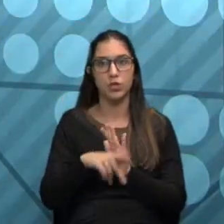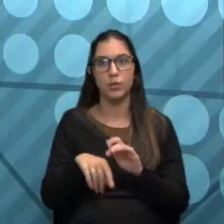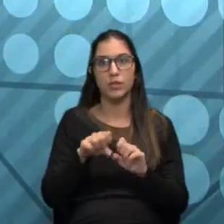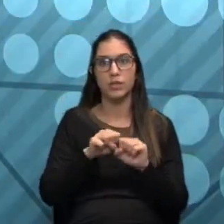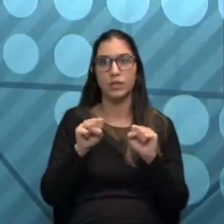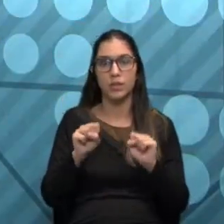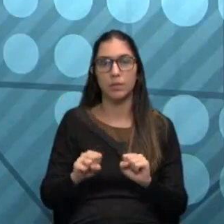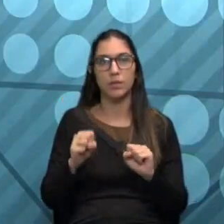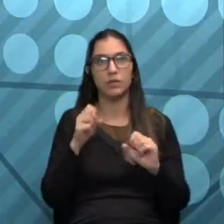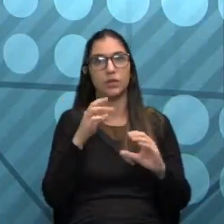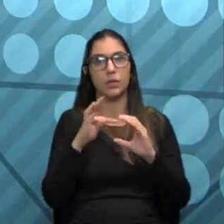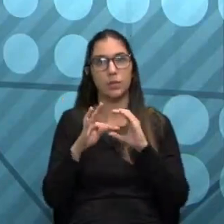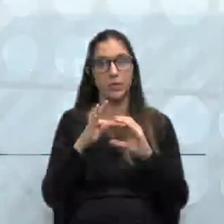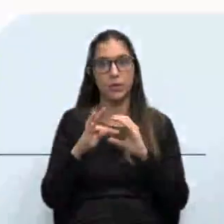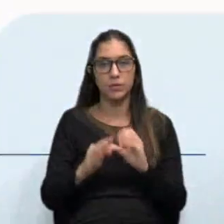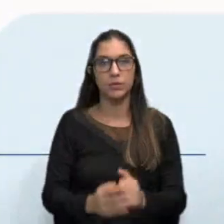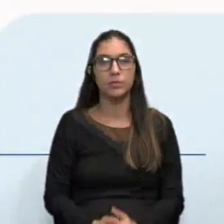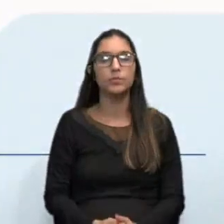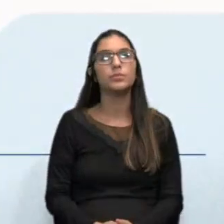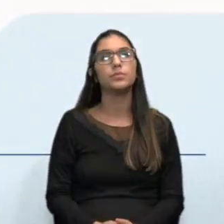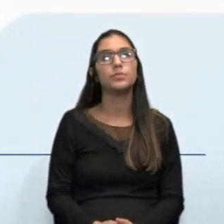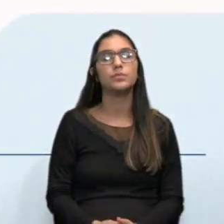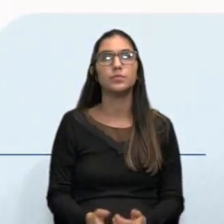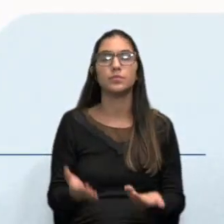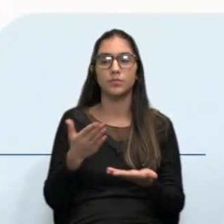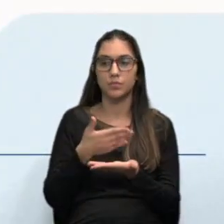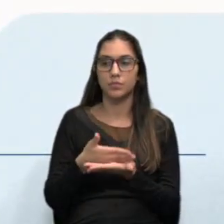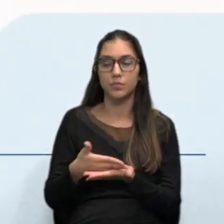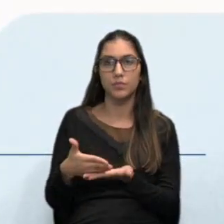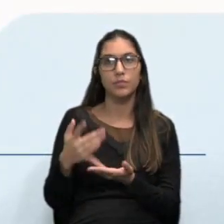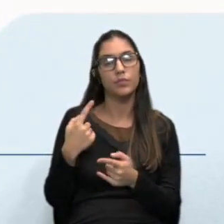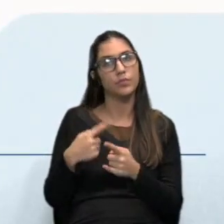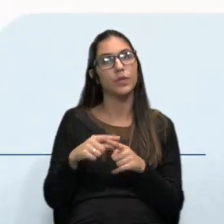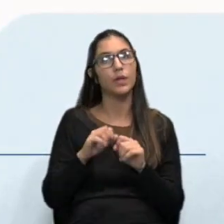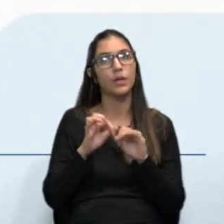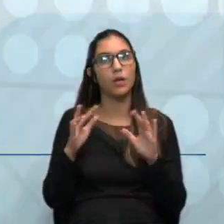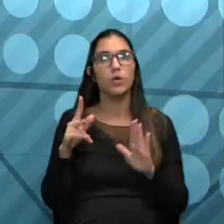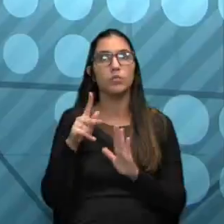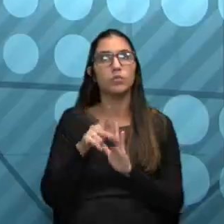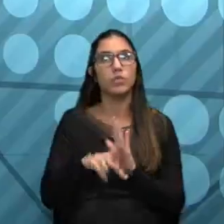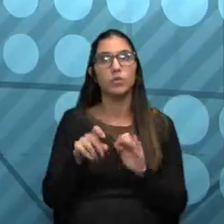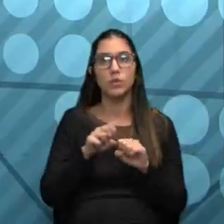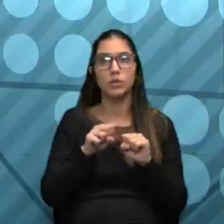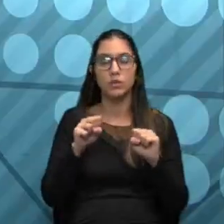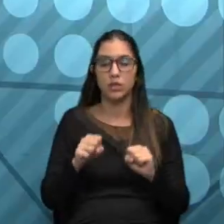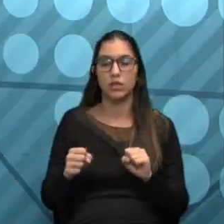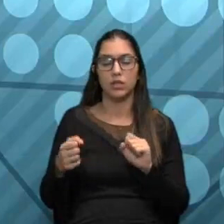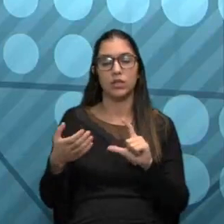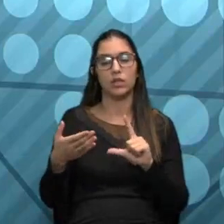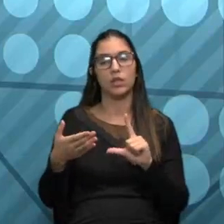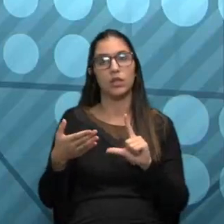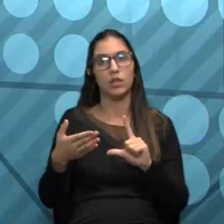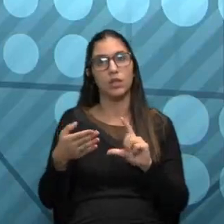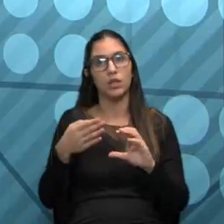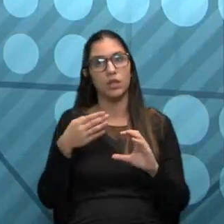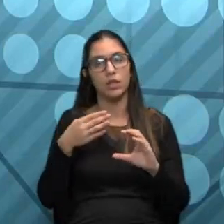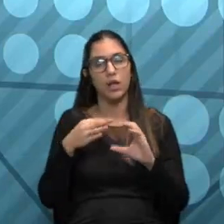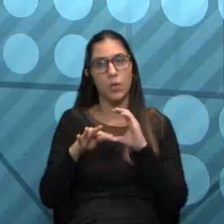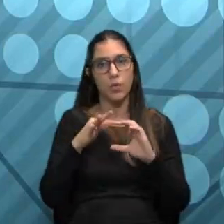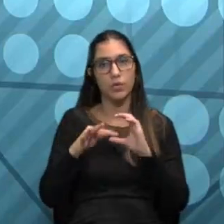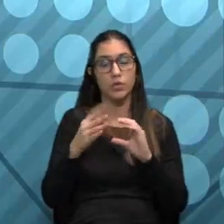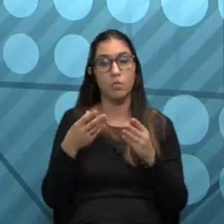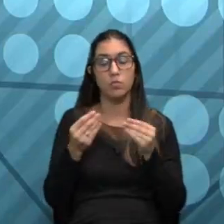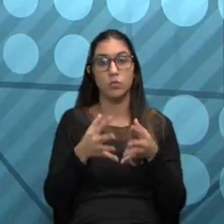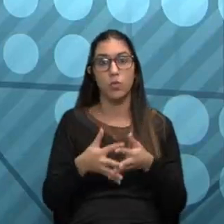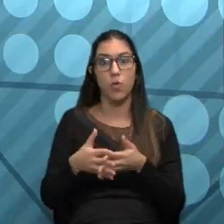de telecomunicação. O que é o passo inicial? Porque, lógico, um projeto de sistema de telecomunicação, ele é muito complexo,